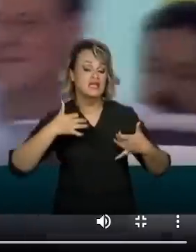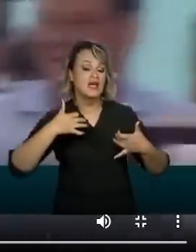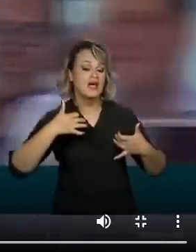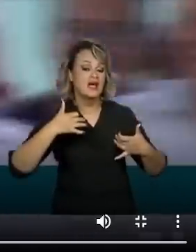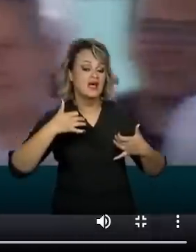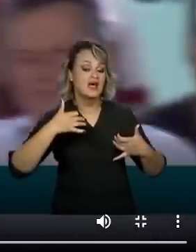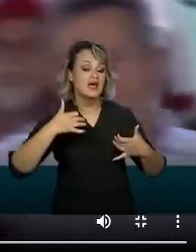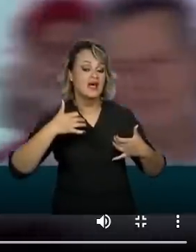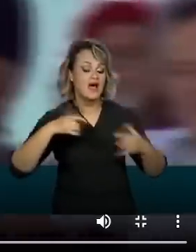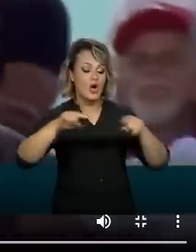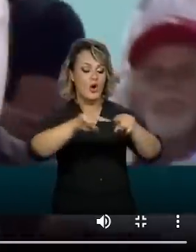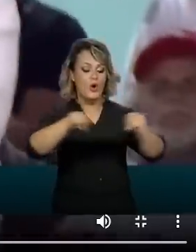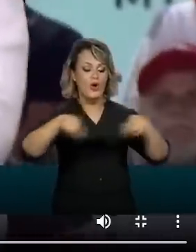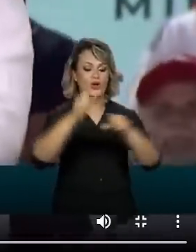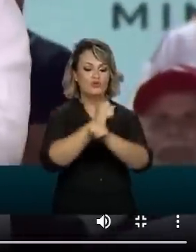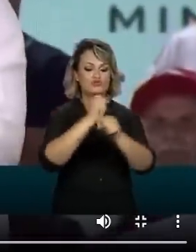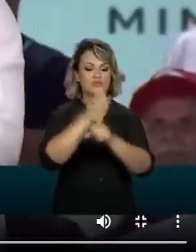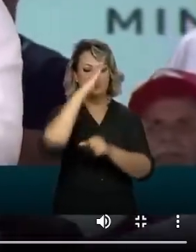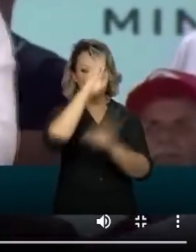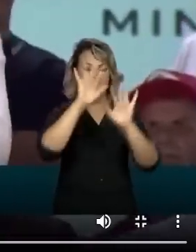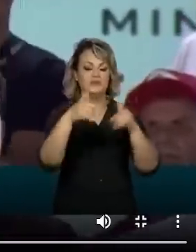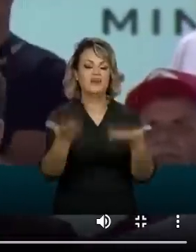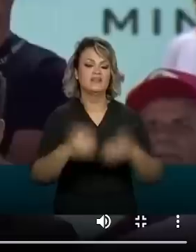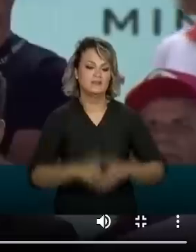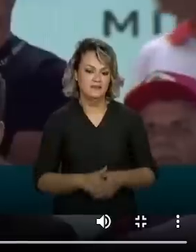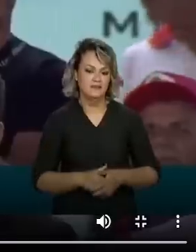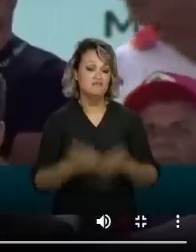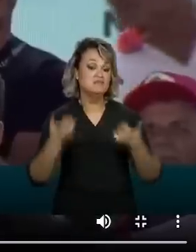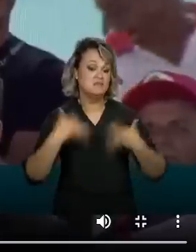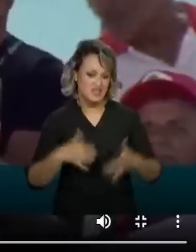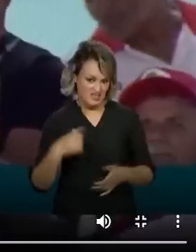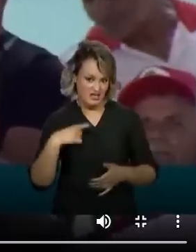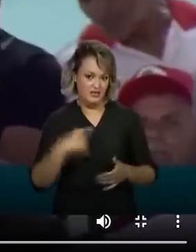um metro de obra que o bolsonaro fez aqui